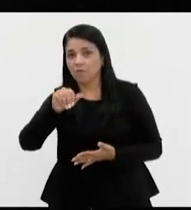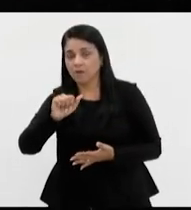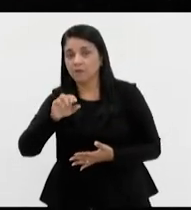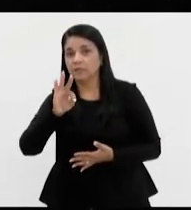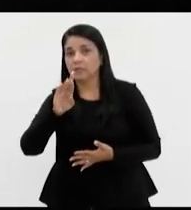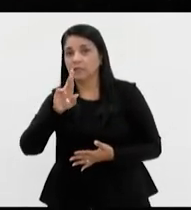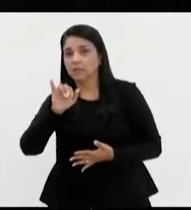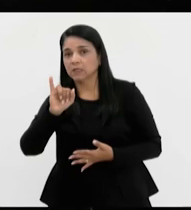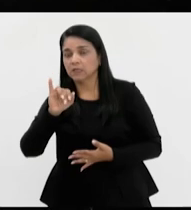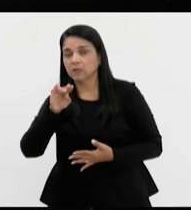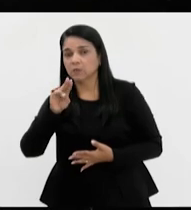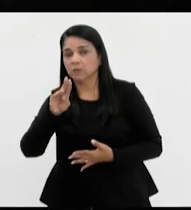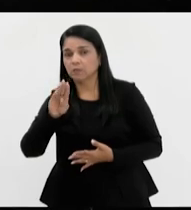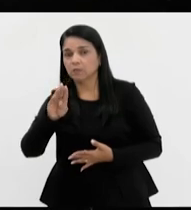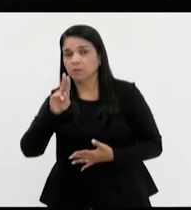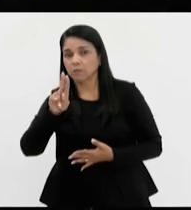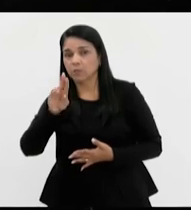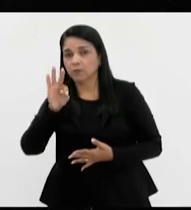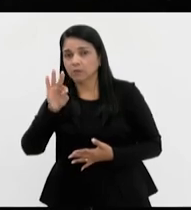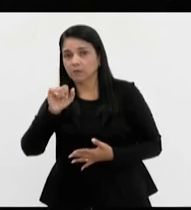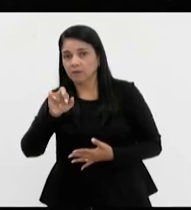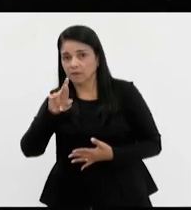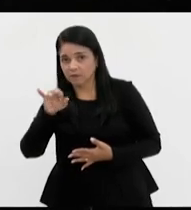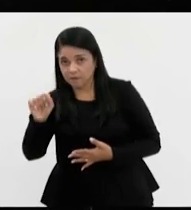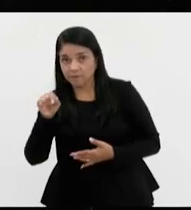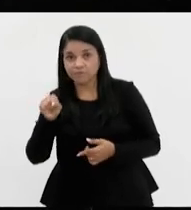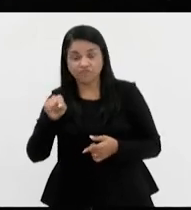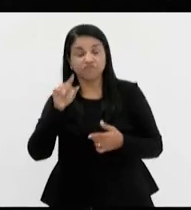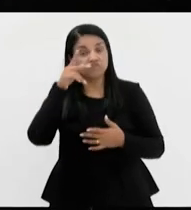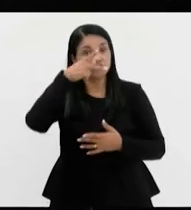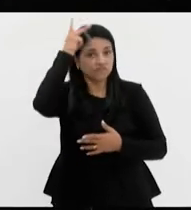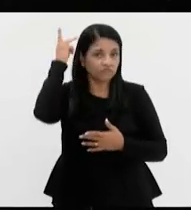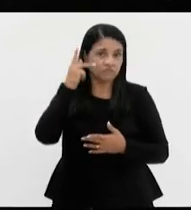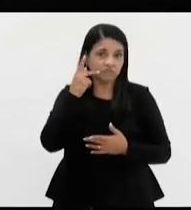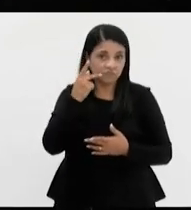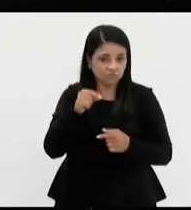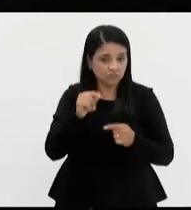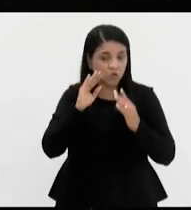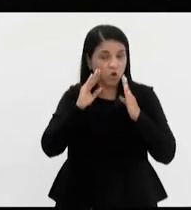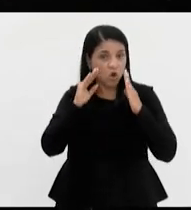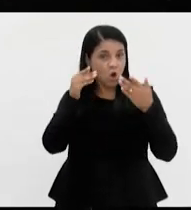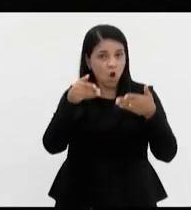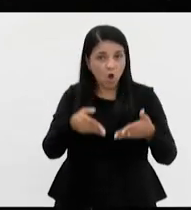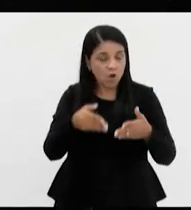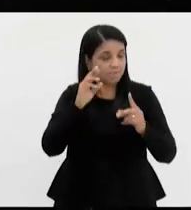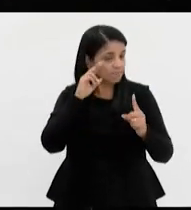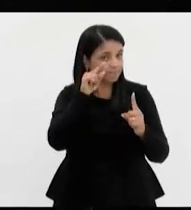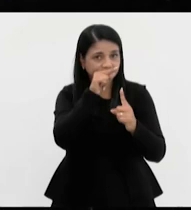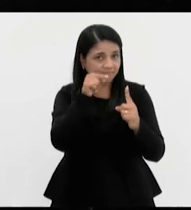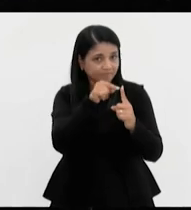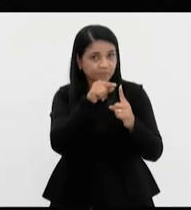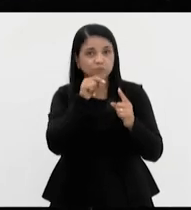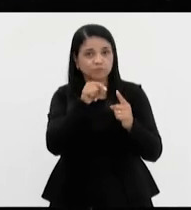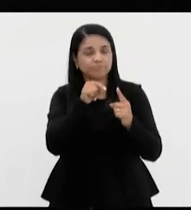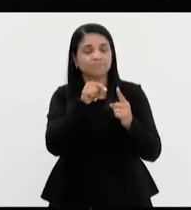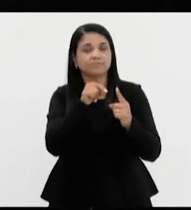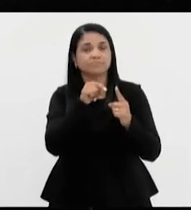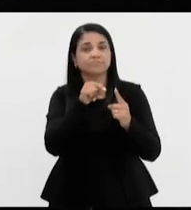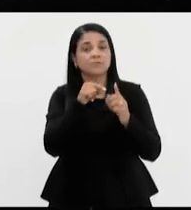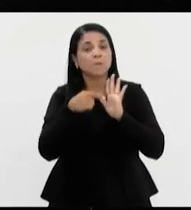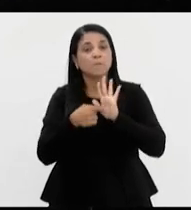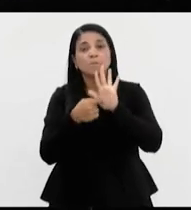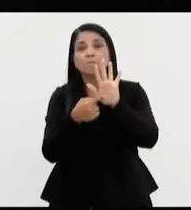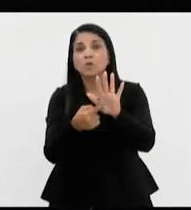a oportunidade de fazer aqui uma digressão bem objetiva e bem prática para nos mostrar que